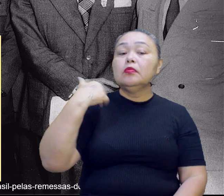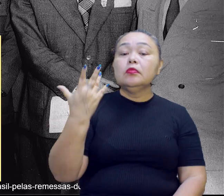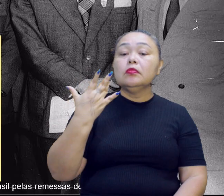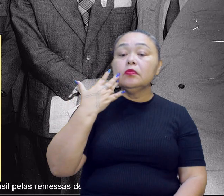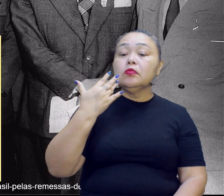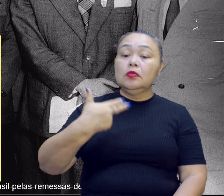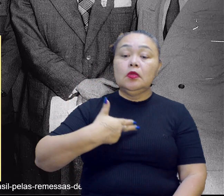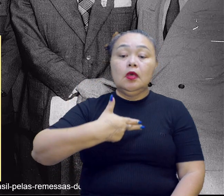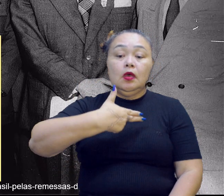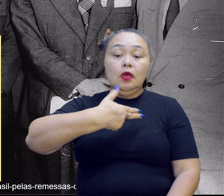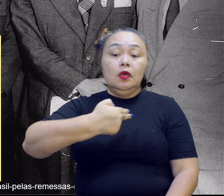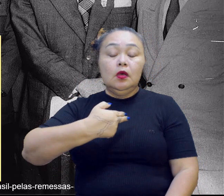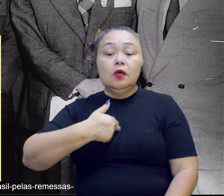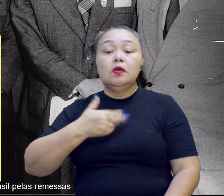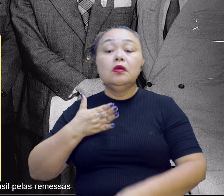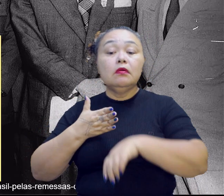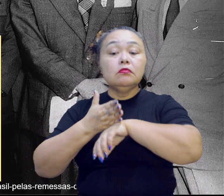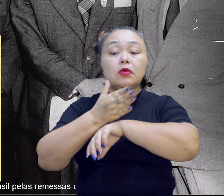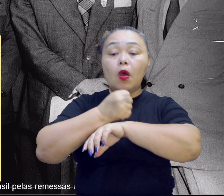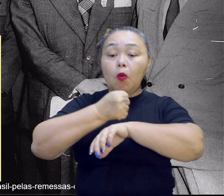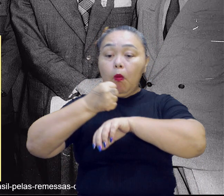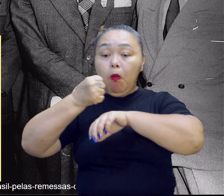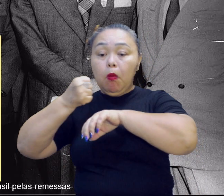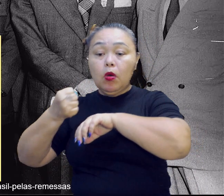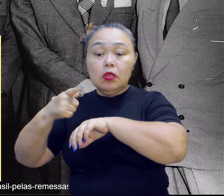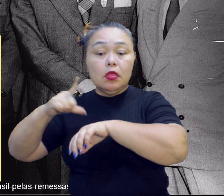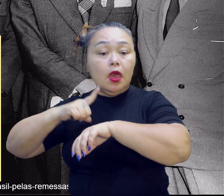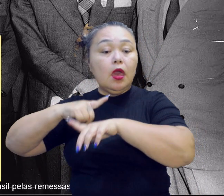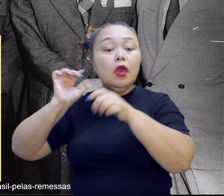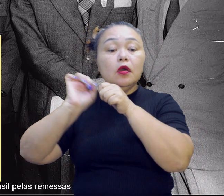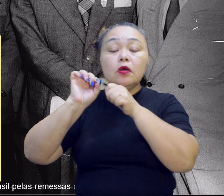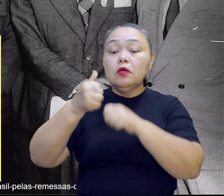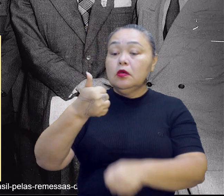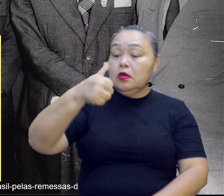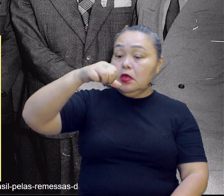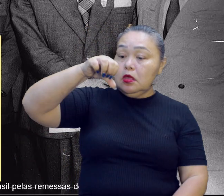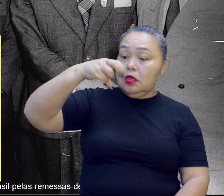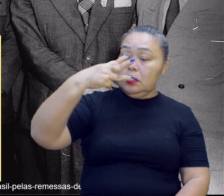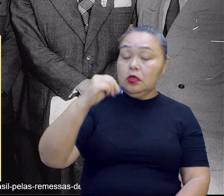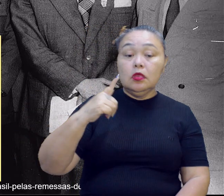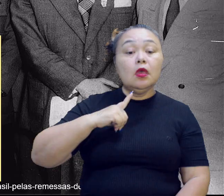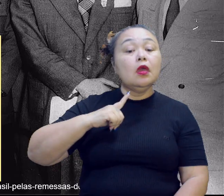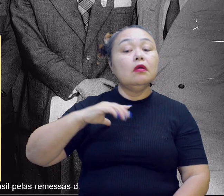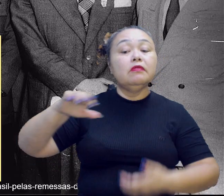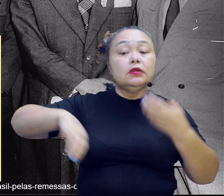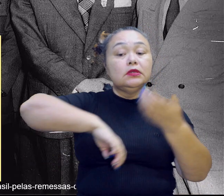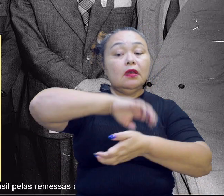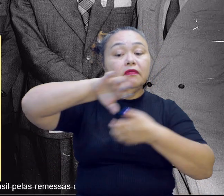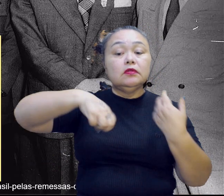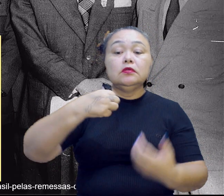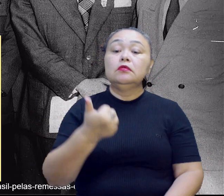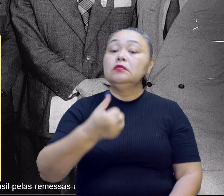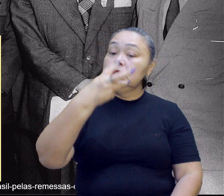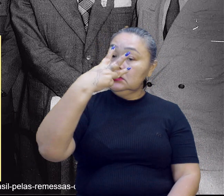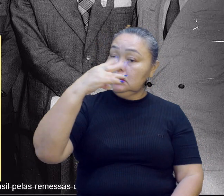o Getúlio ele vai entrar no poder em 1930, o que vai ser a Revolução de 30, certo?